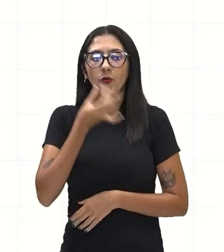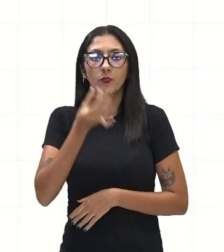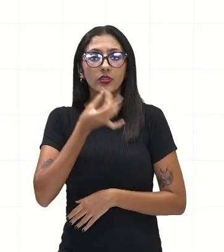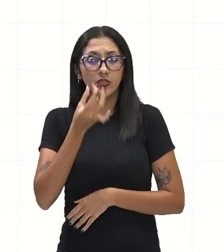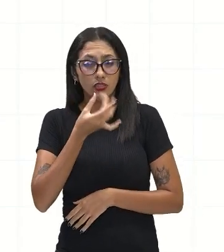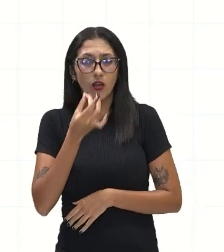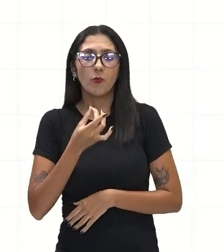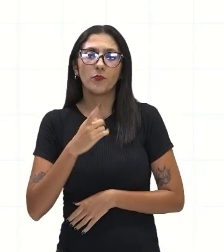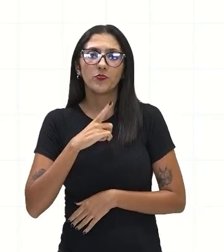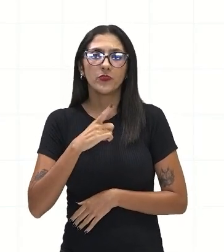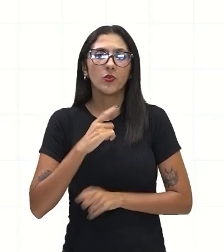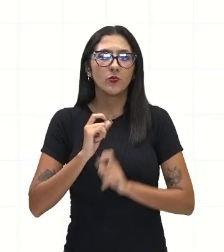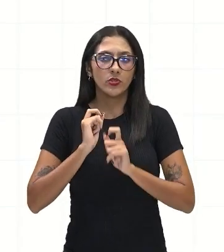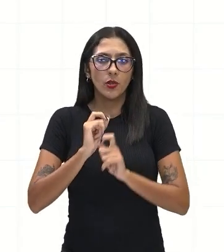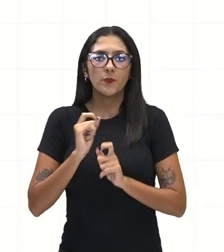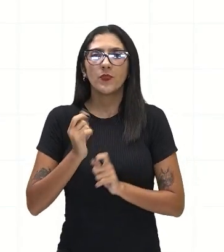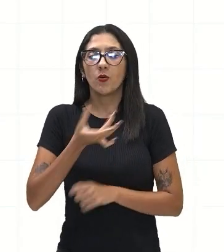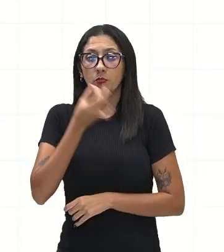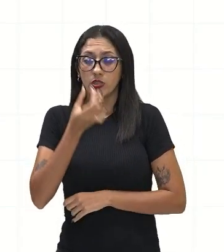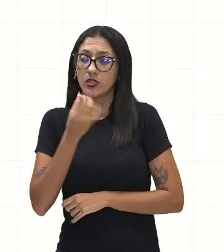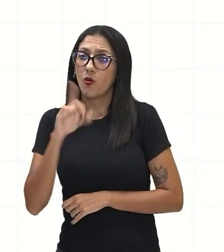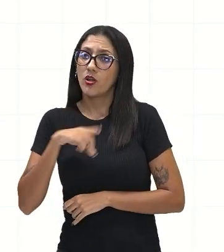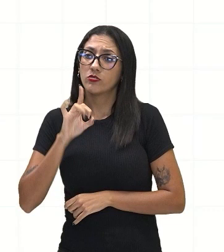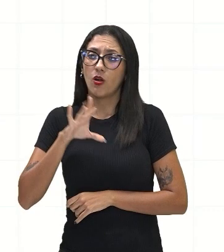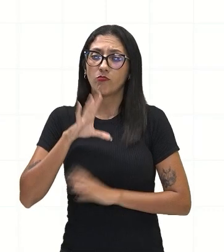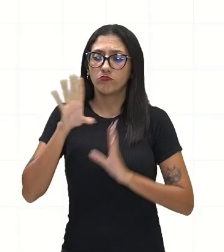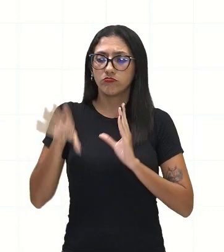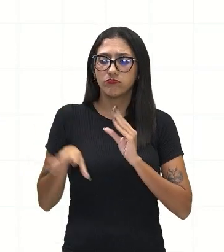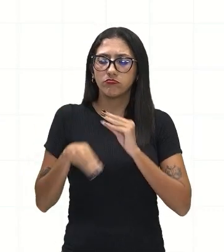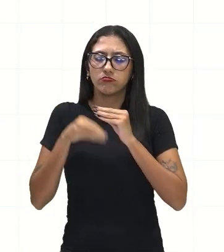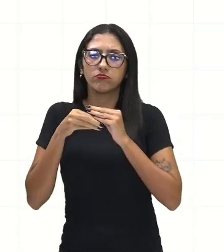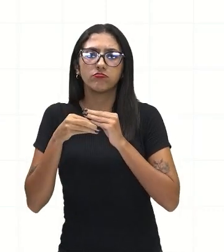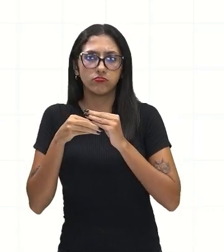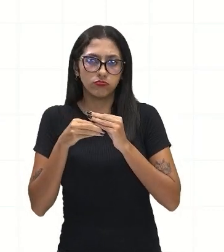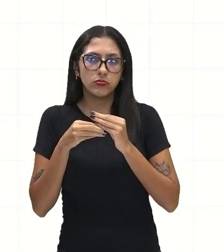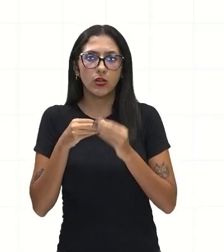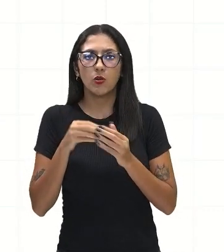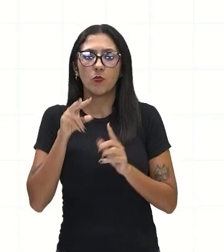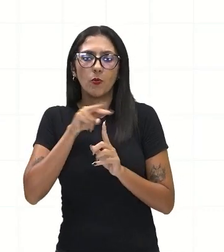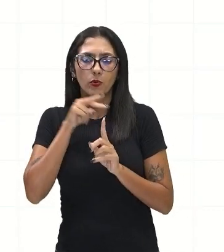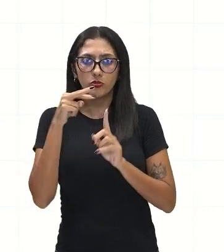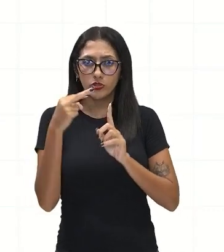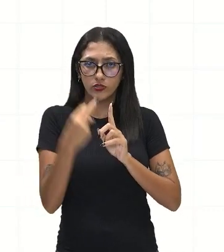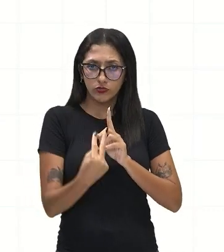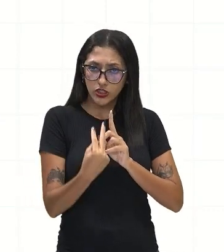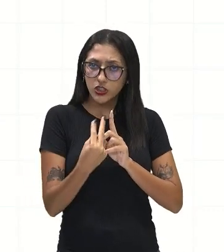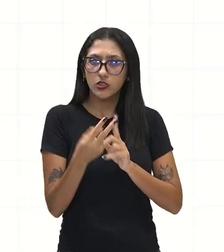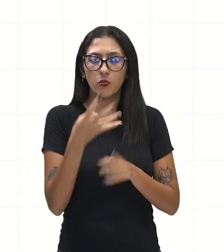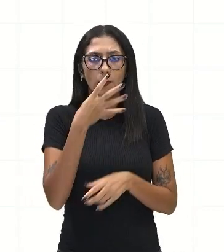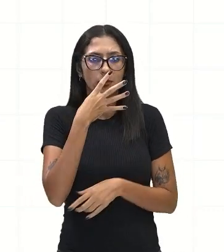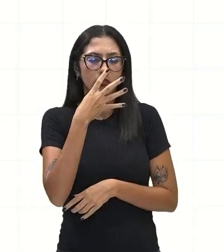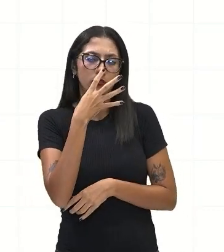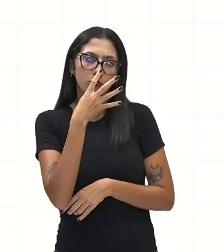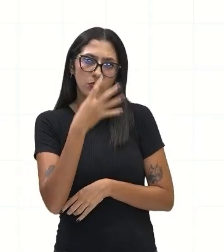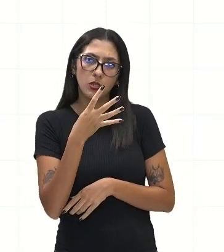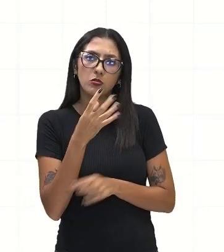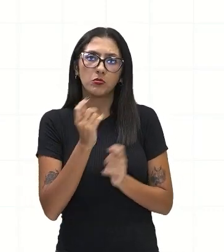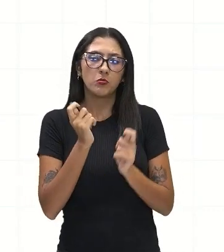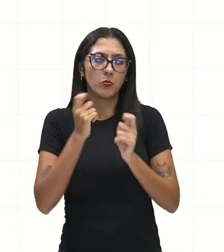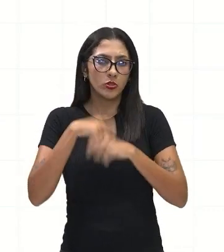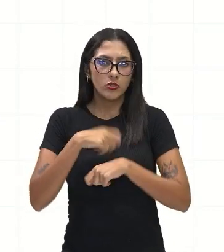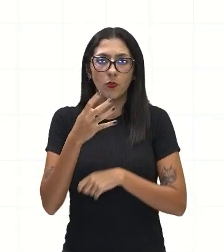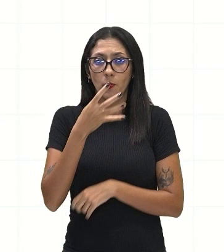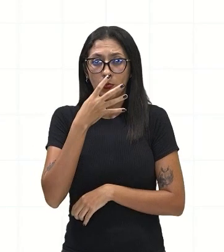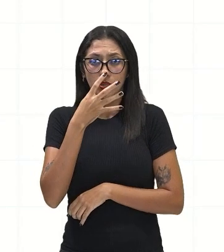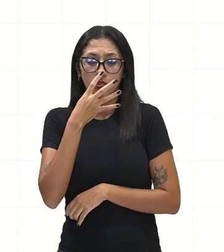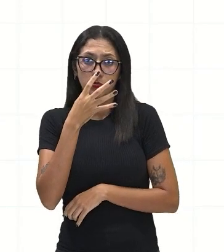opinião é um comentário, um julgamento, uma apreciação que eu realizo, que eu faço